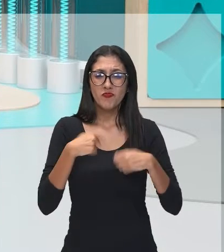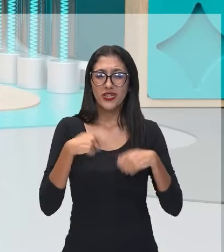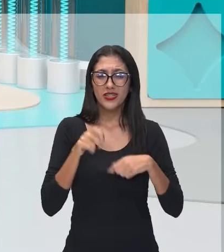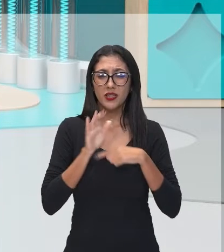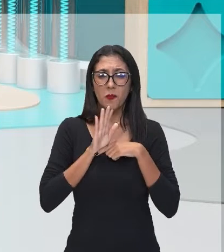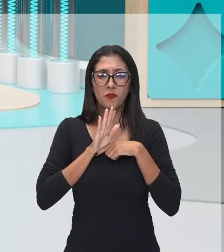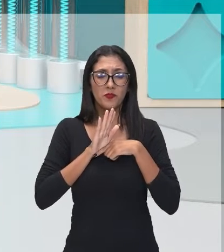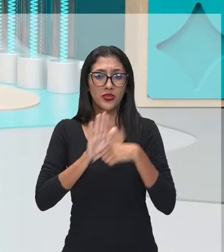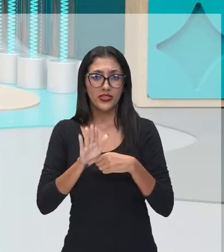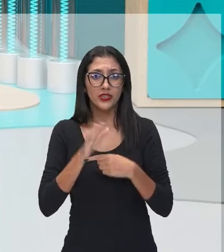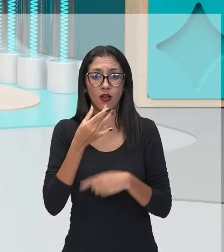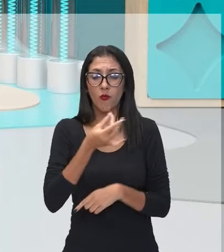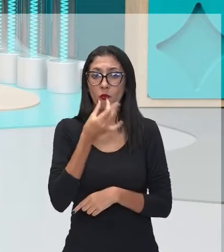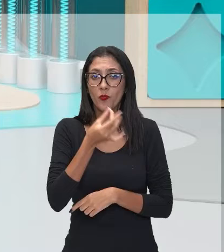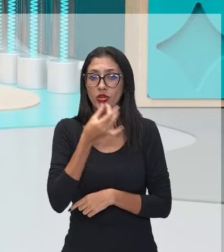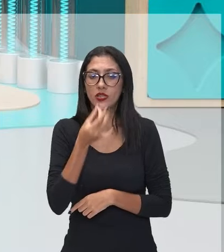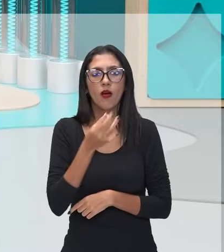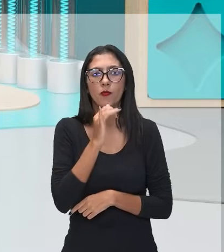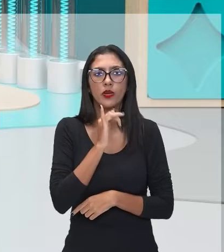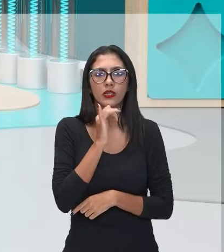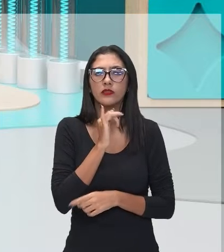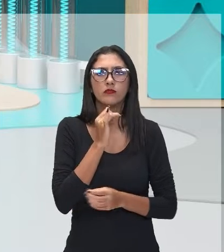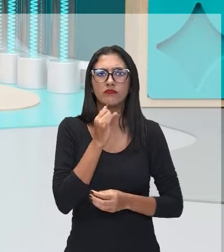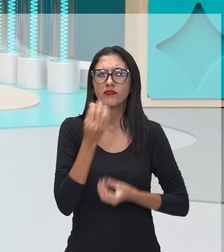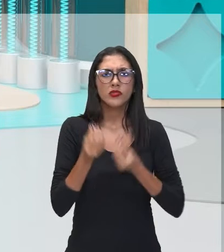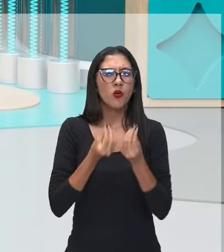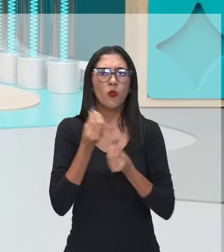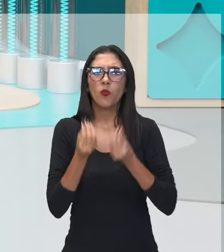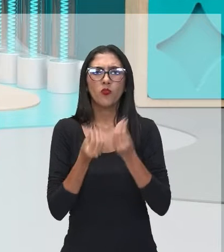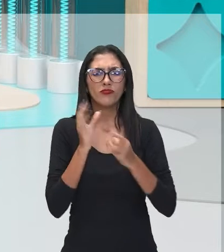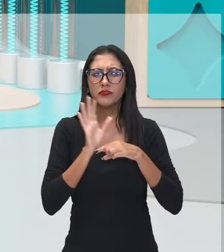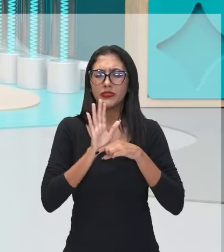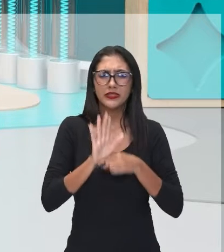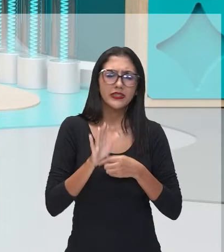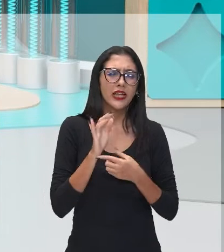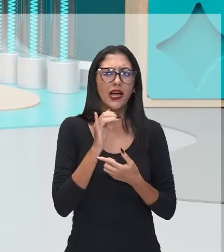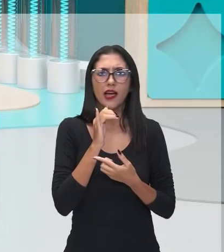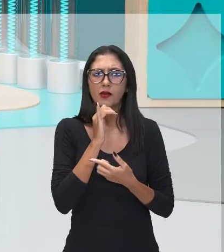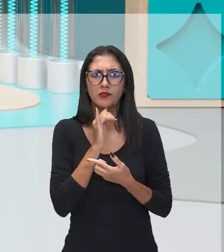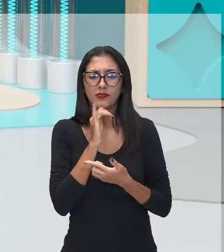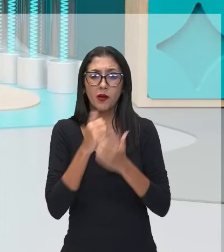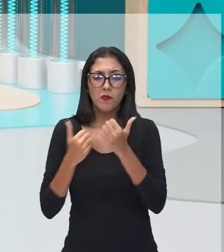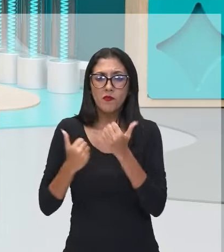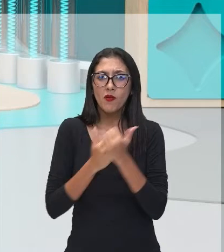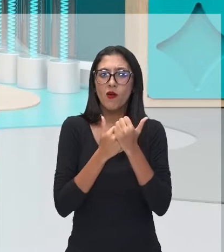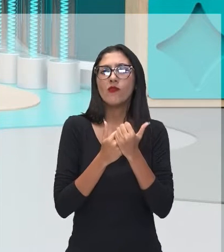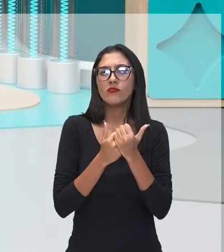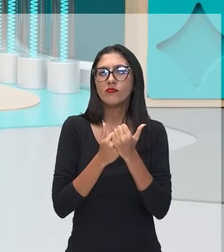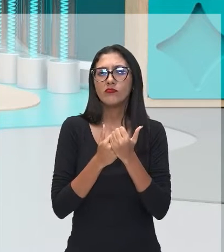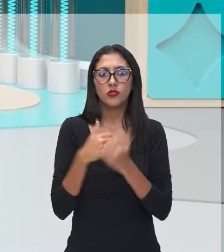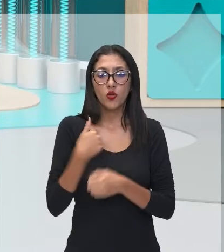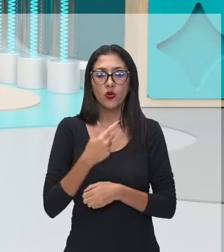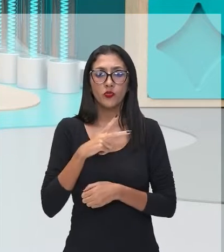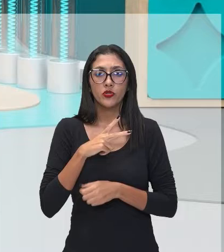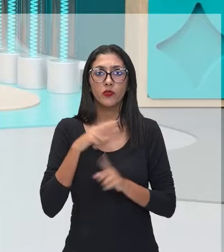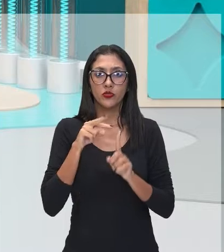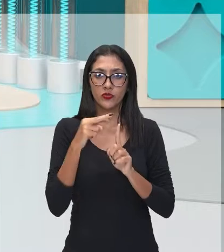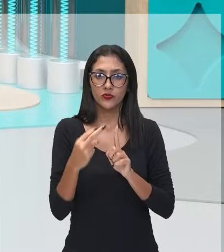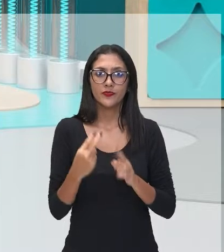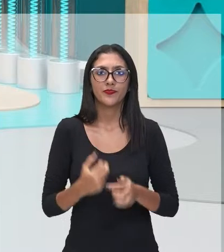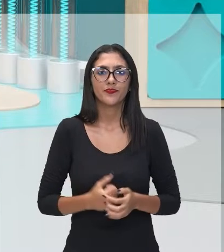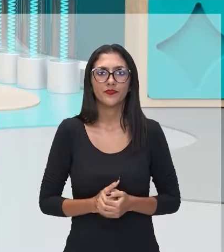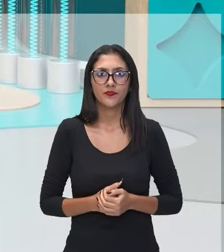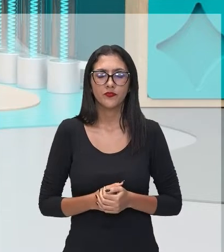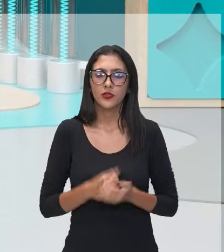defender esse ponto de vista. Como fazemos essa defesa? Como nós vamos defender um ponto de vista? Temos que